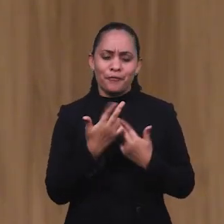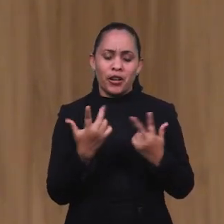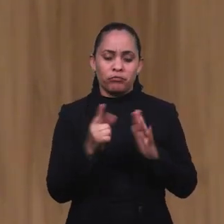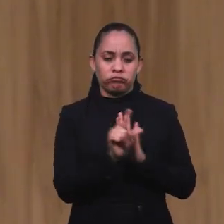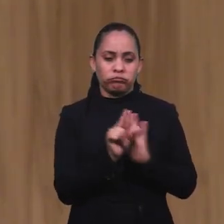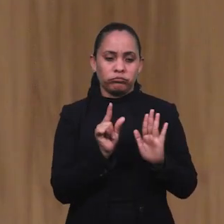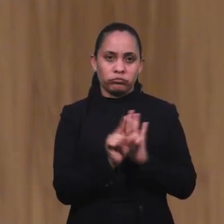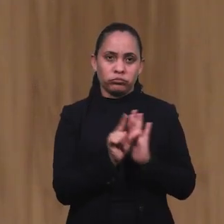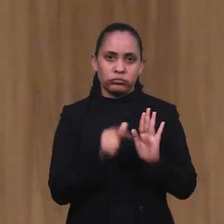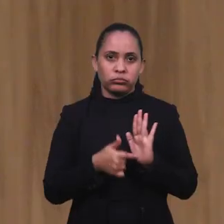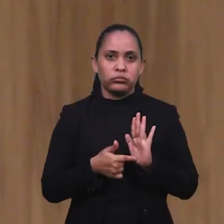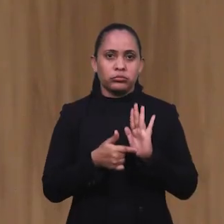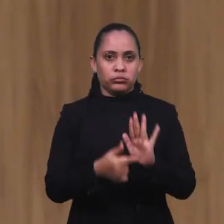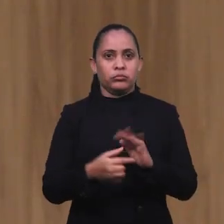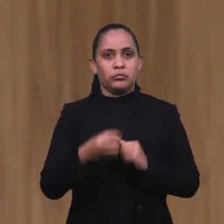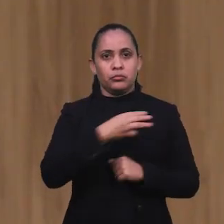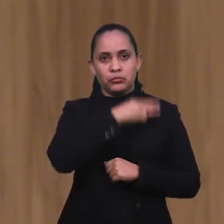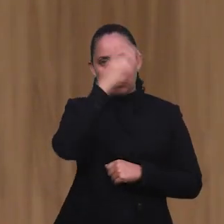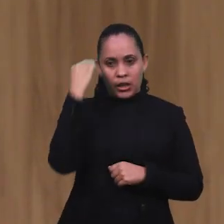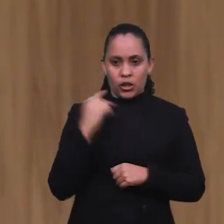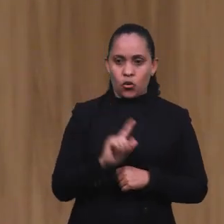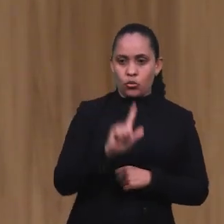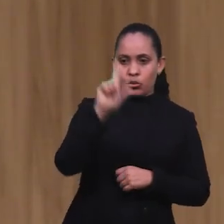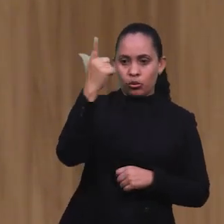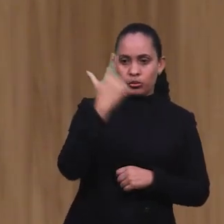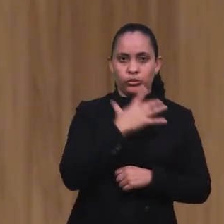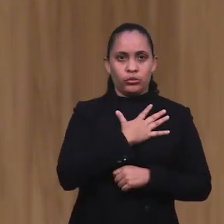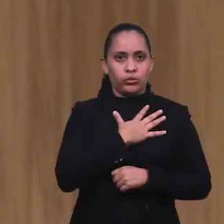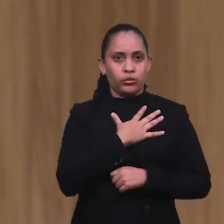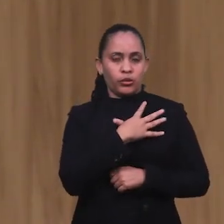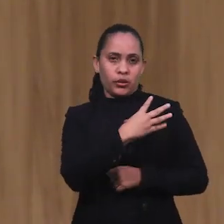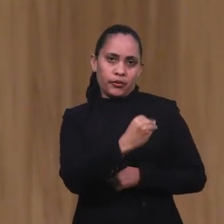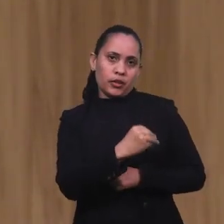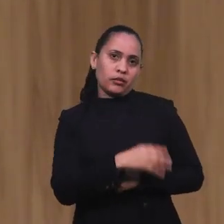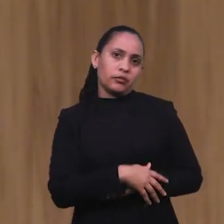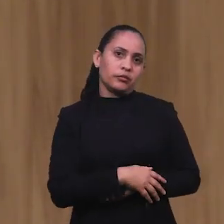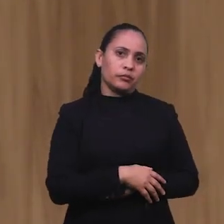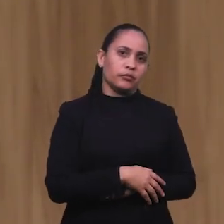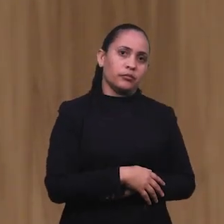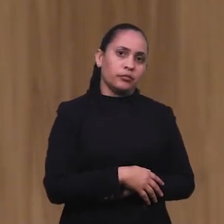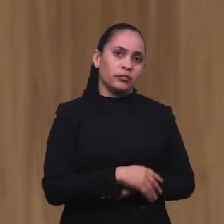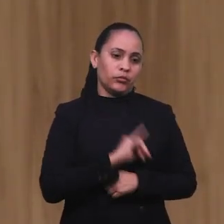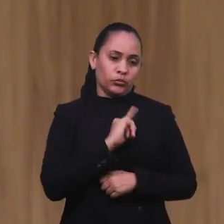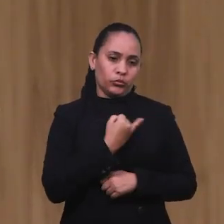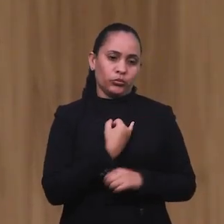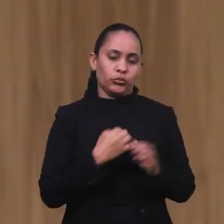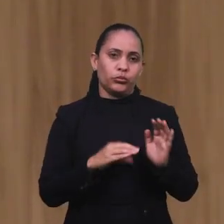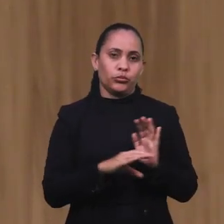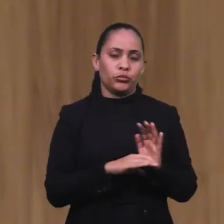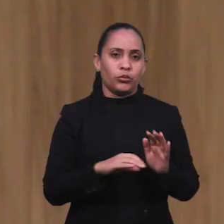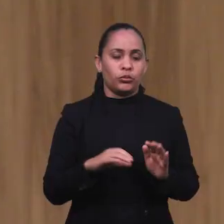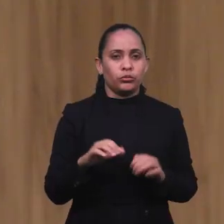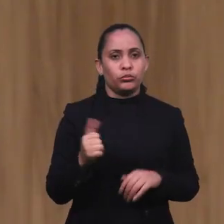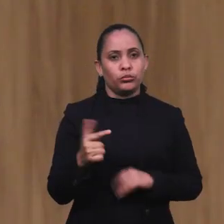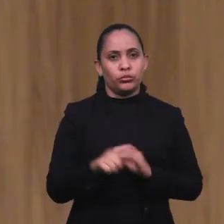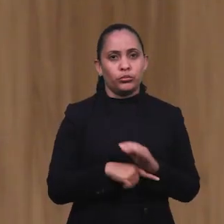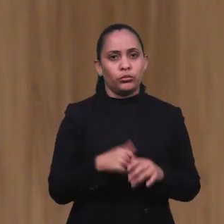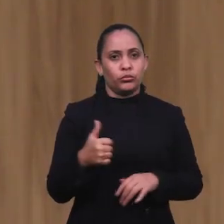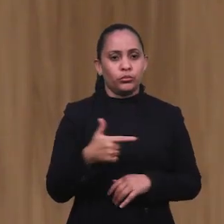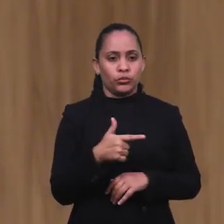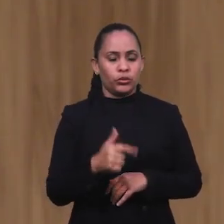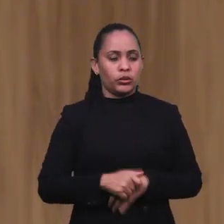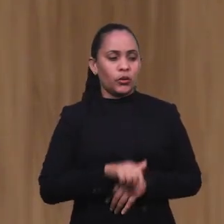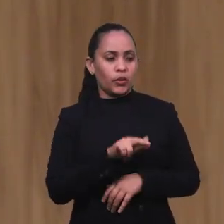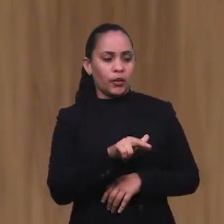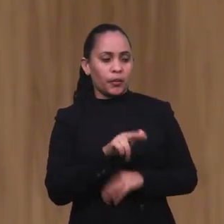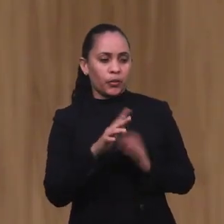vários versículos, Maria teve outros filhos. Você vai ver aqui em João 2:12,